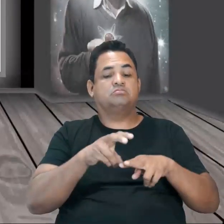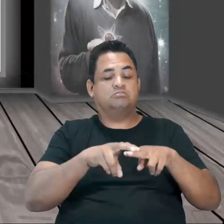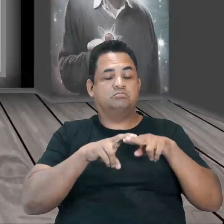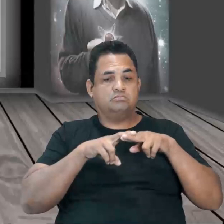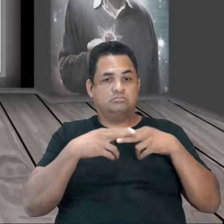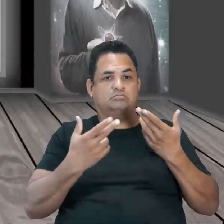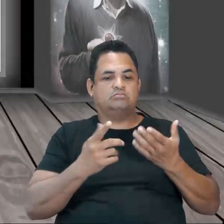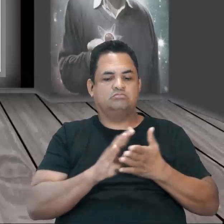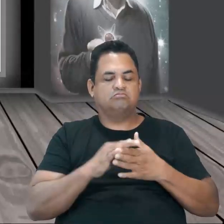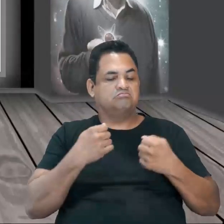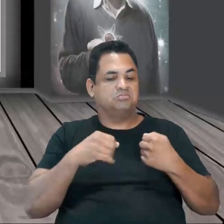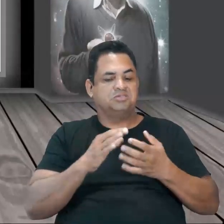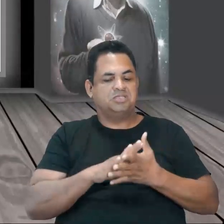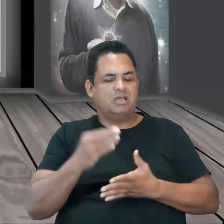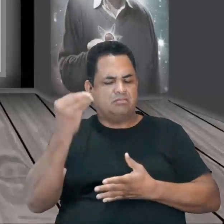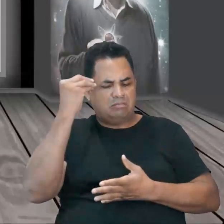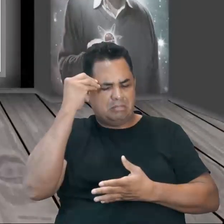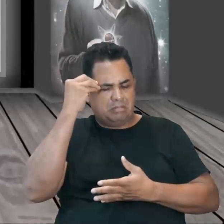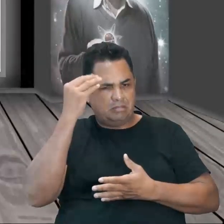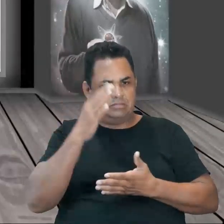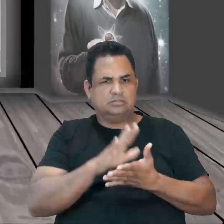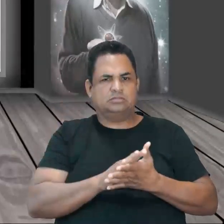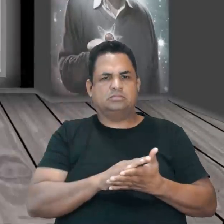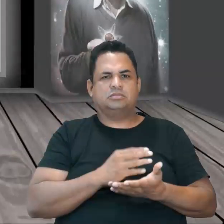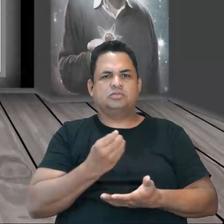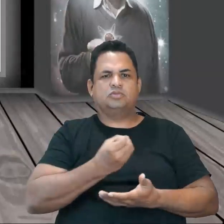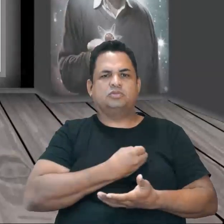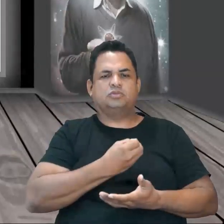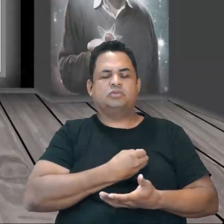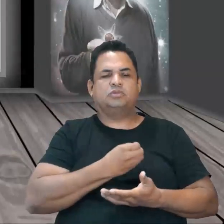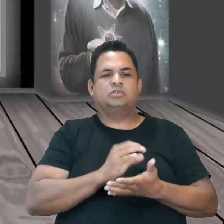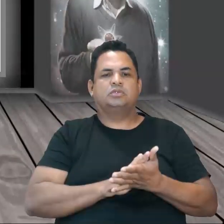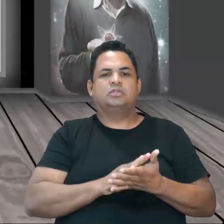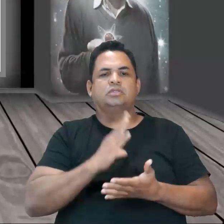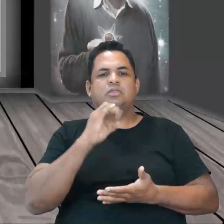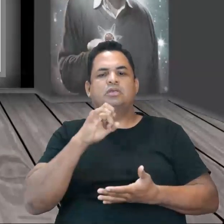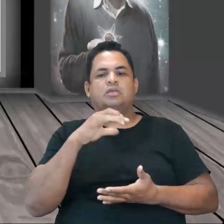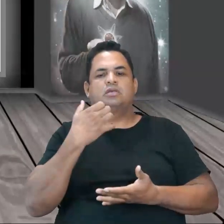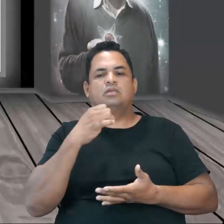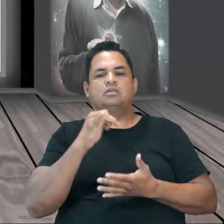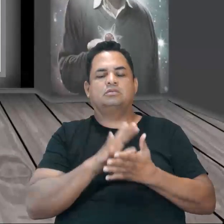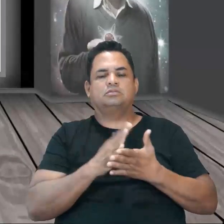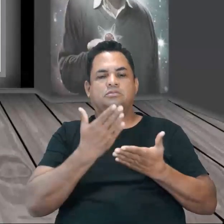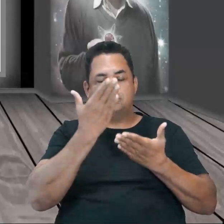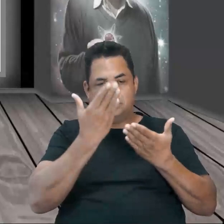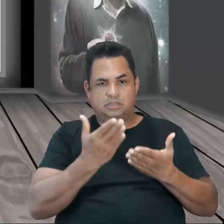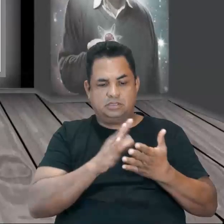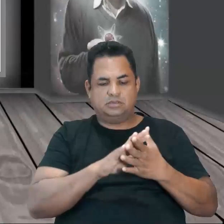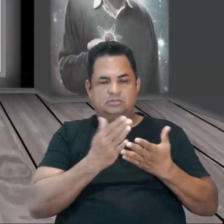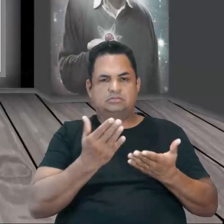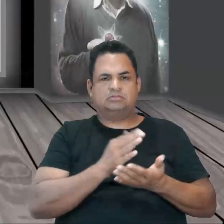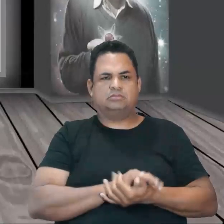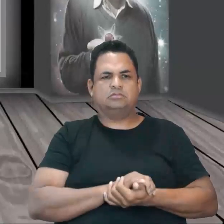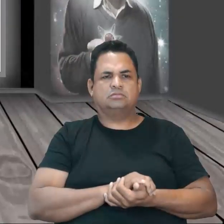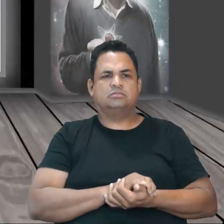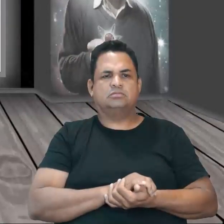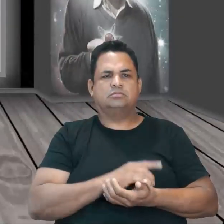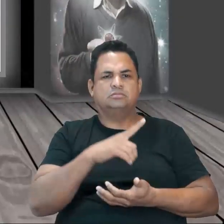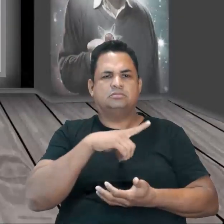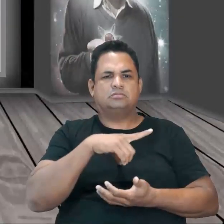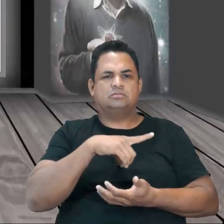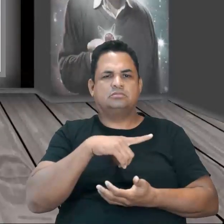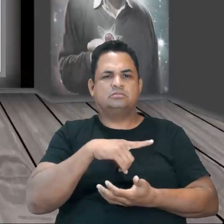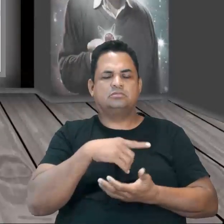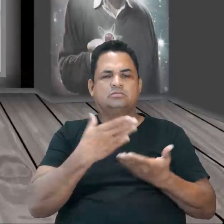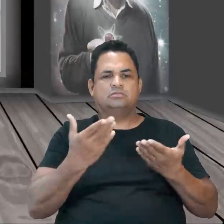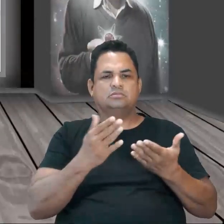não precisa decorar. Ah, o valor da carga elétrica que nós vamos falar aqui, vai estar lá para você. Então você vai ter esses artifícios, mas